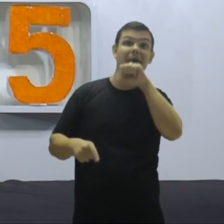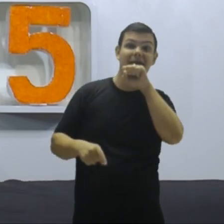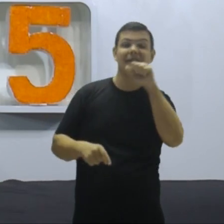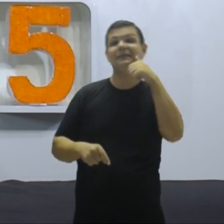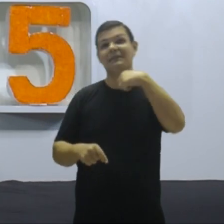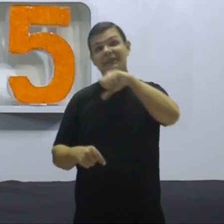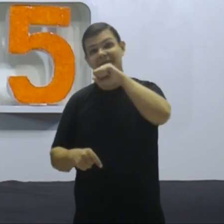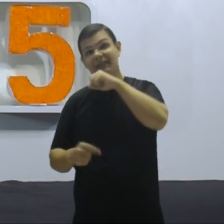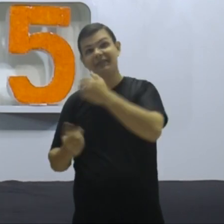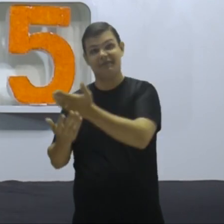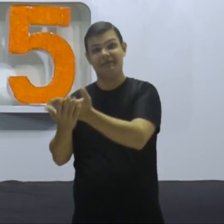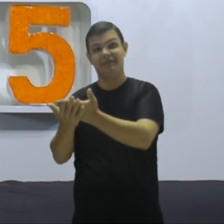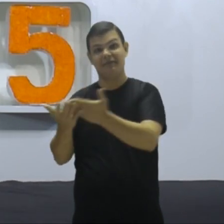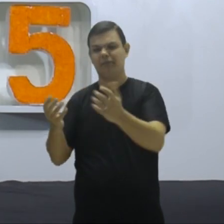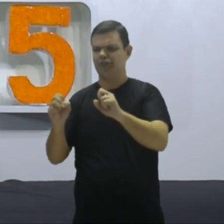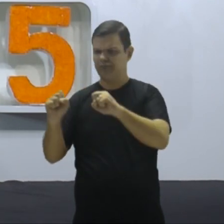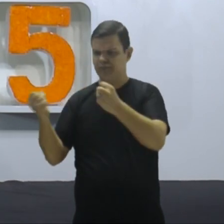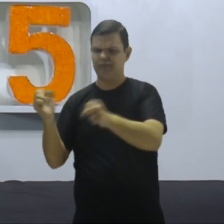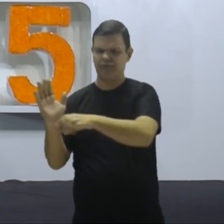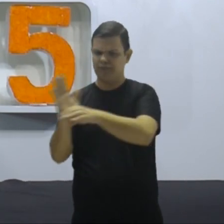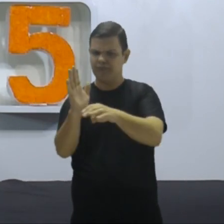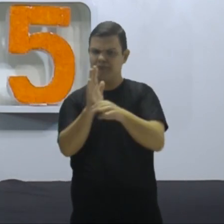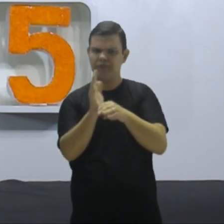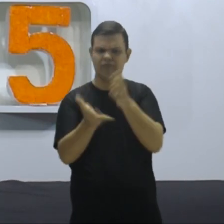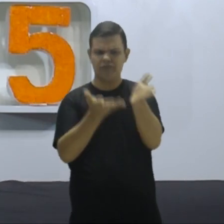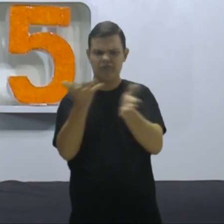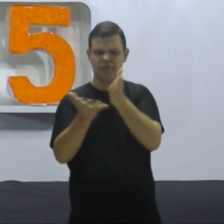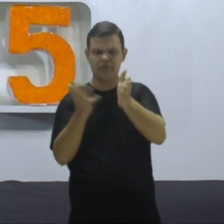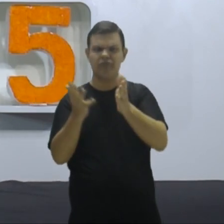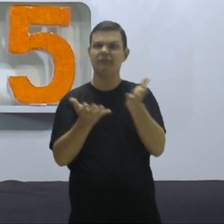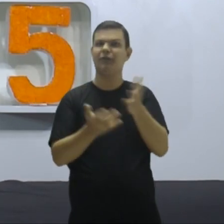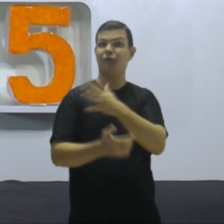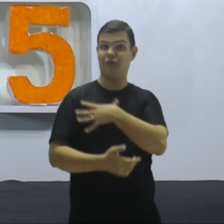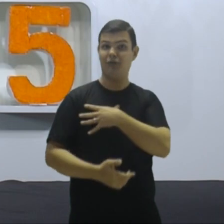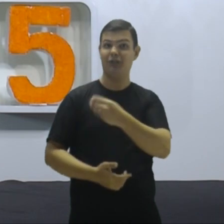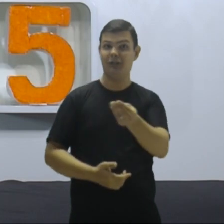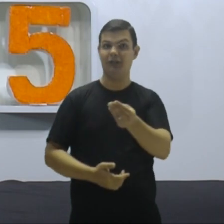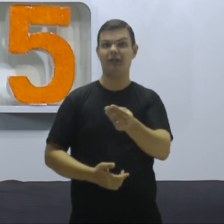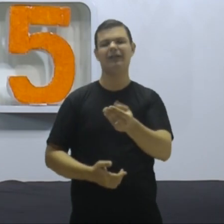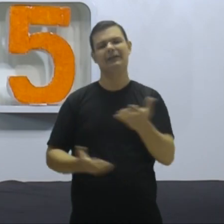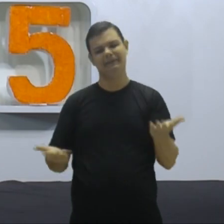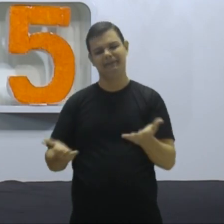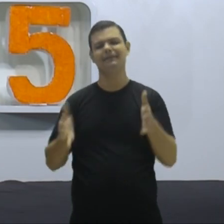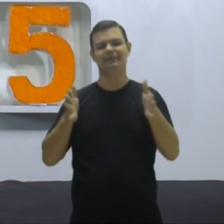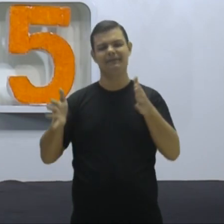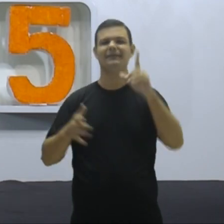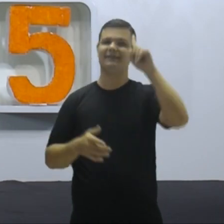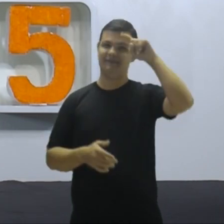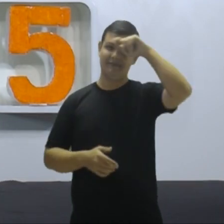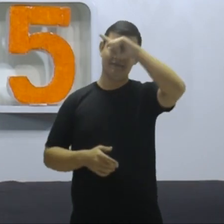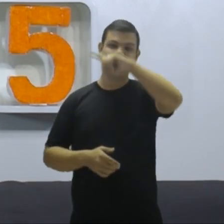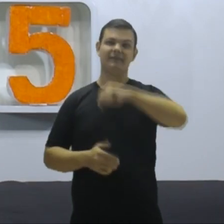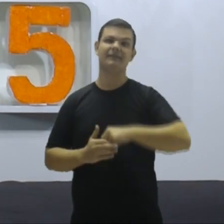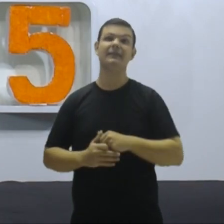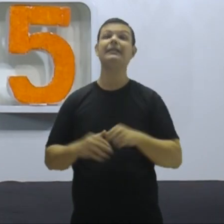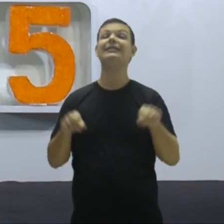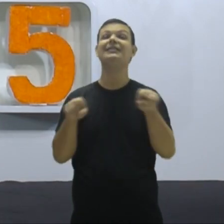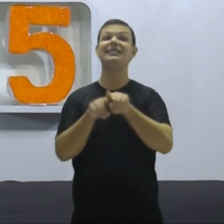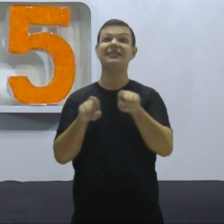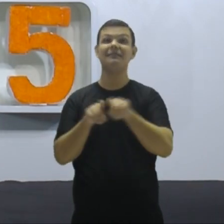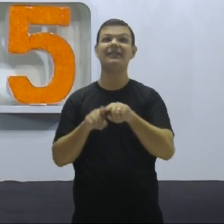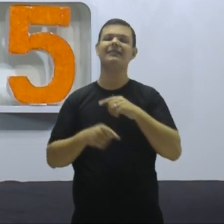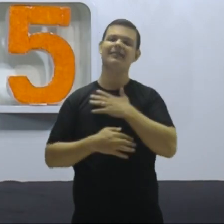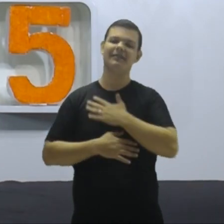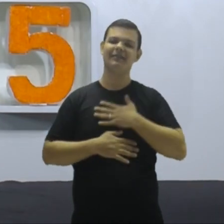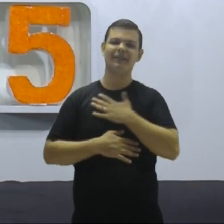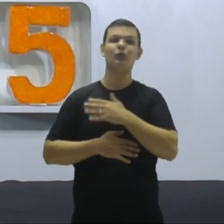estão se dedicando, acompanhando seu filho nesse momento tão difícil da nossa vida. E também satisfação e um